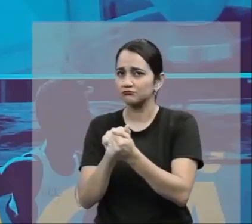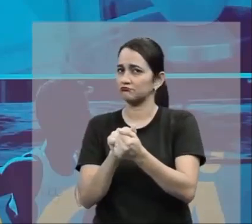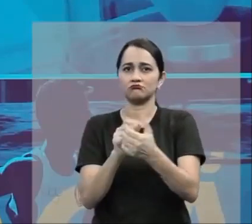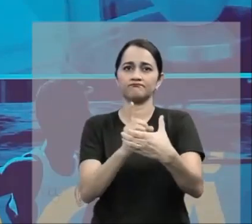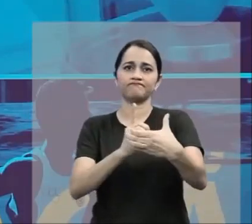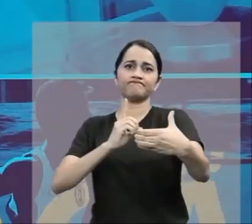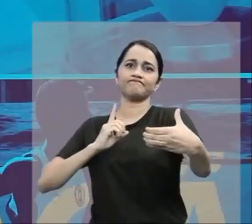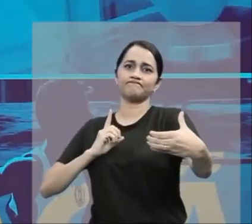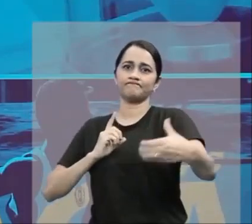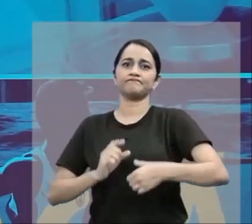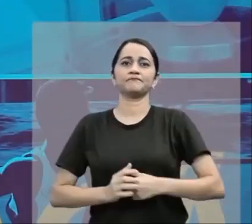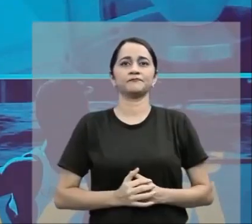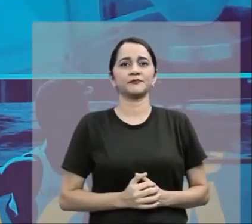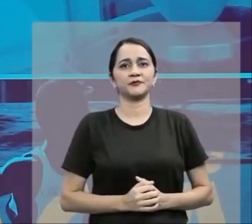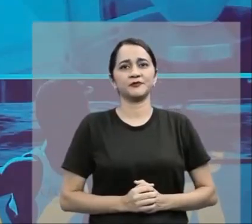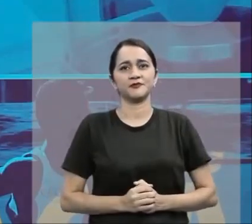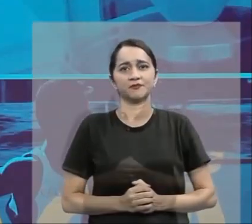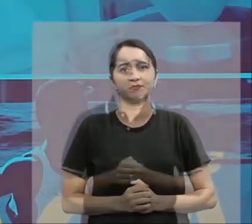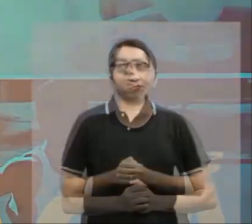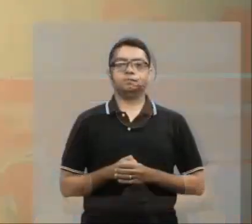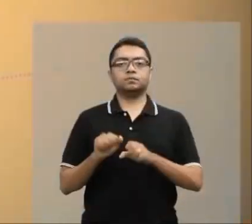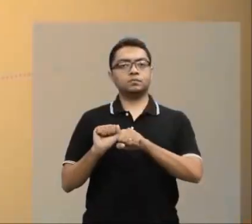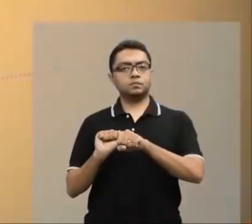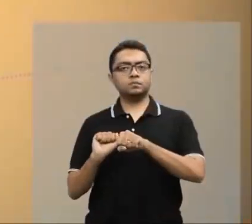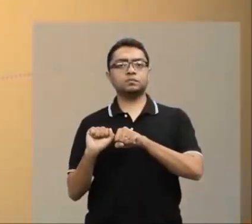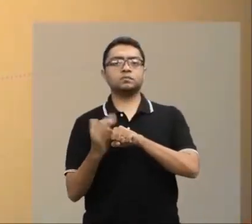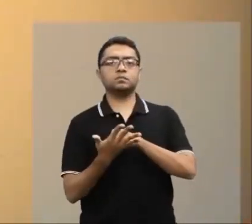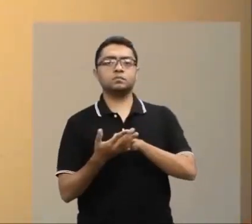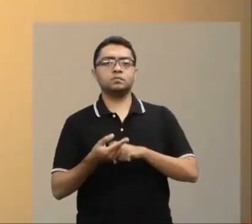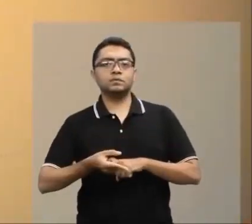inclusive, da questão do isolamento.